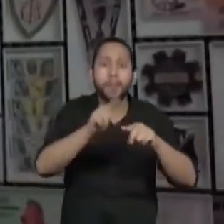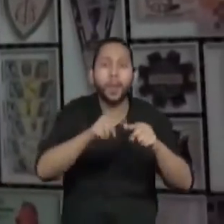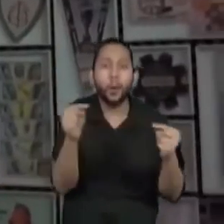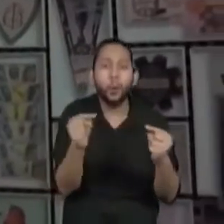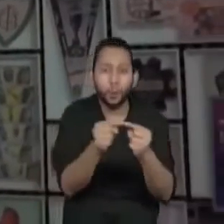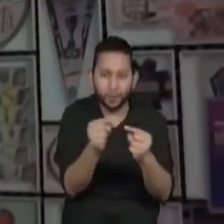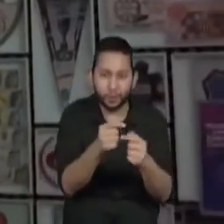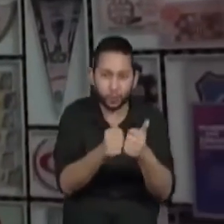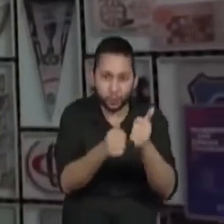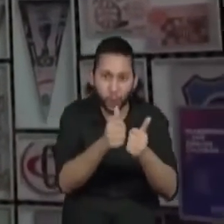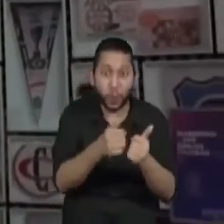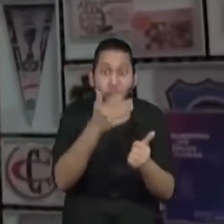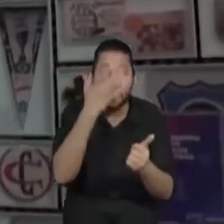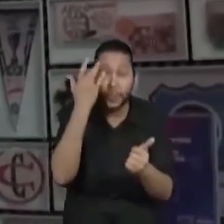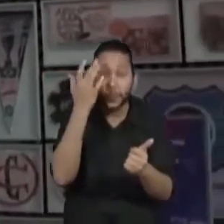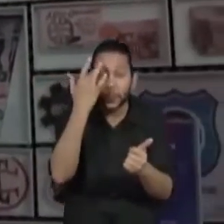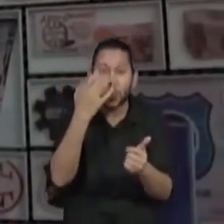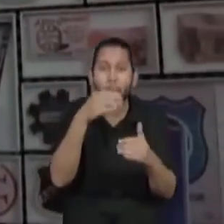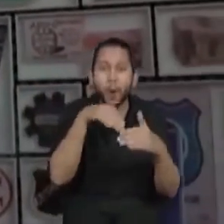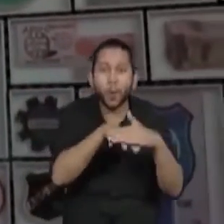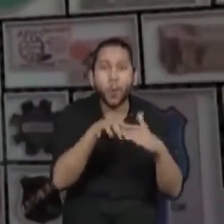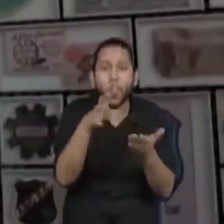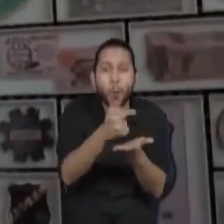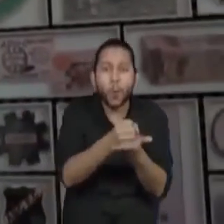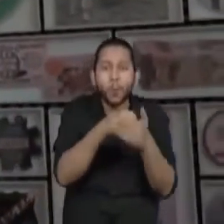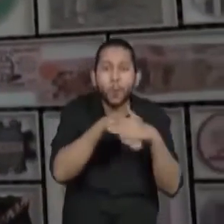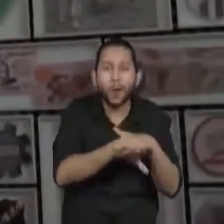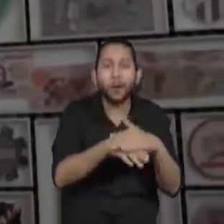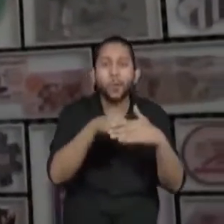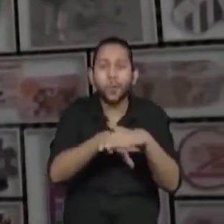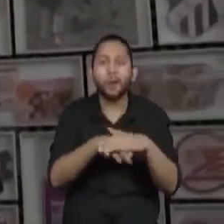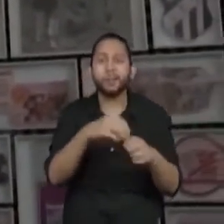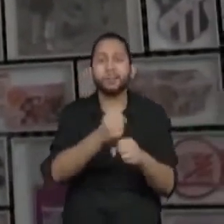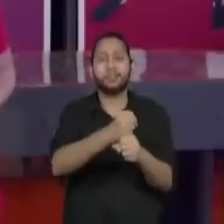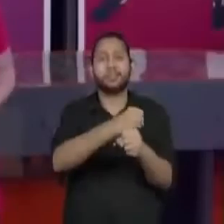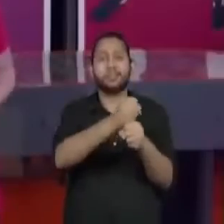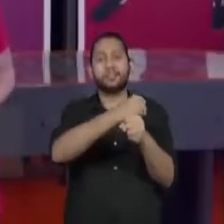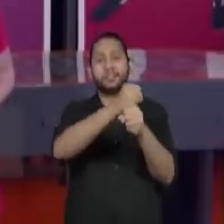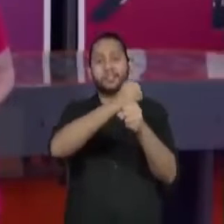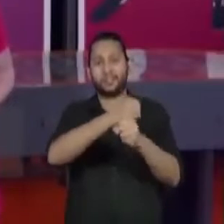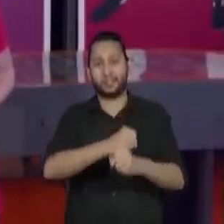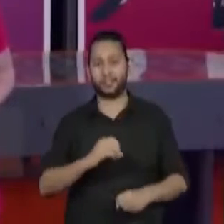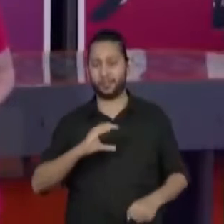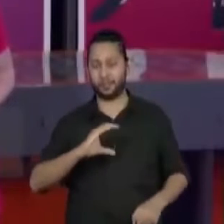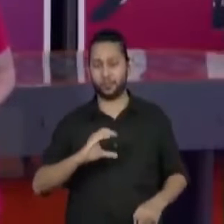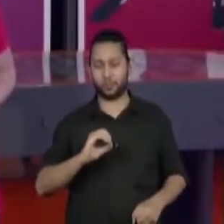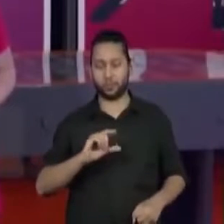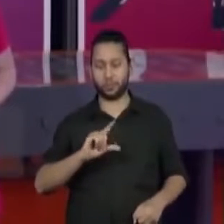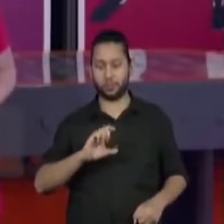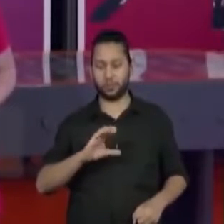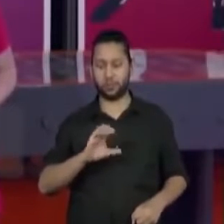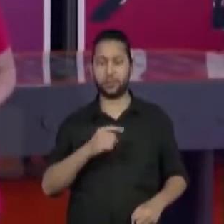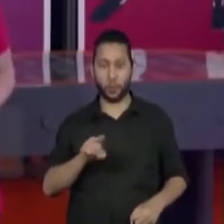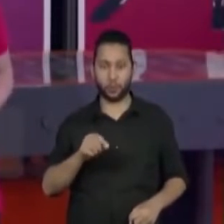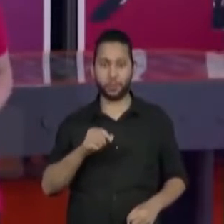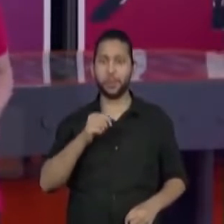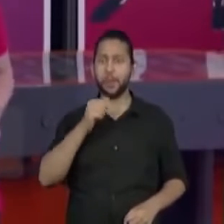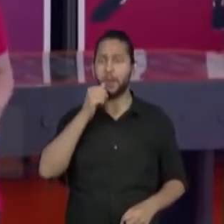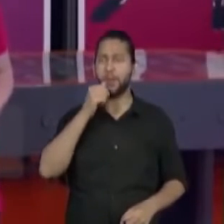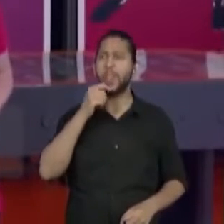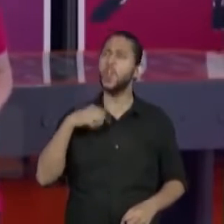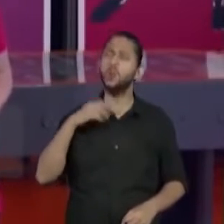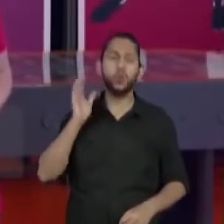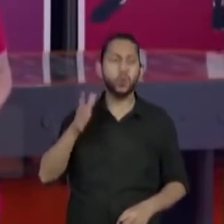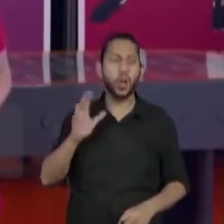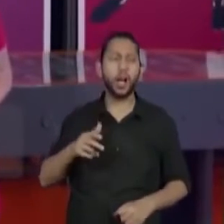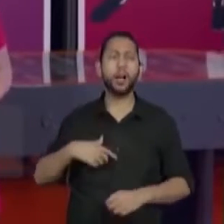vários objetos que nos levam a viajar no tempo. Eu, por exemplo, já colecionei miniaturas de jogadores, e você? Eu